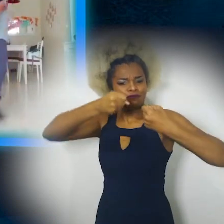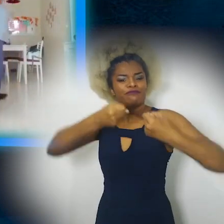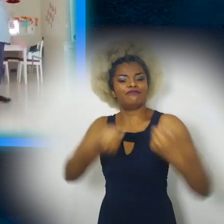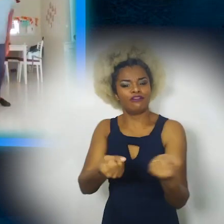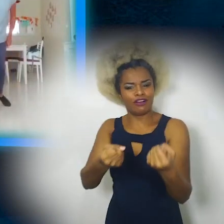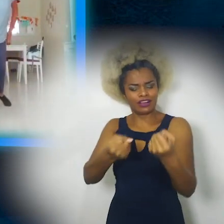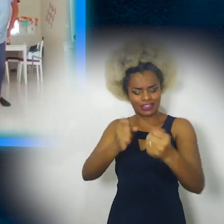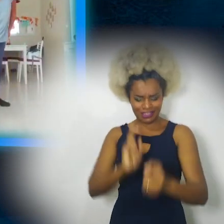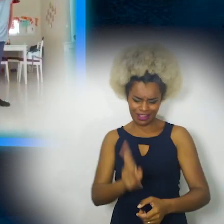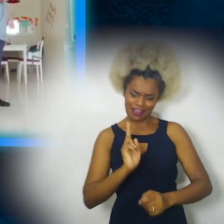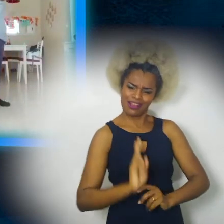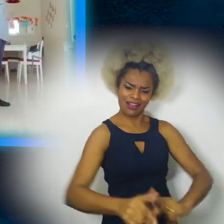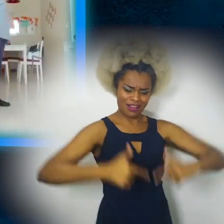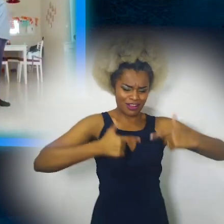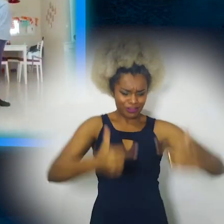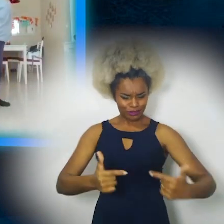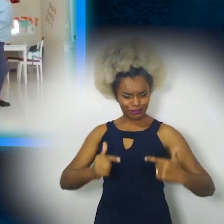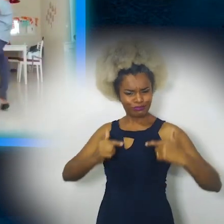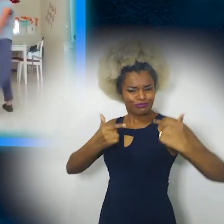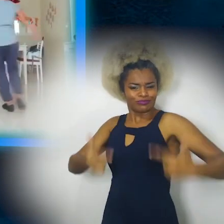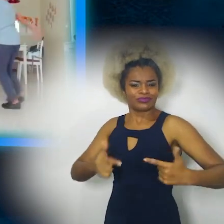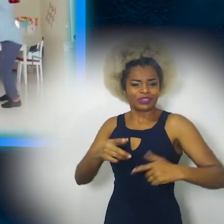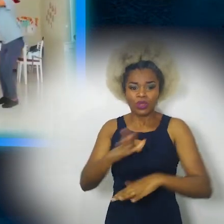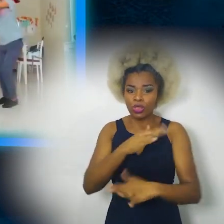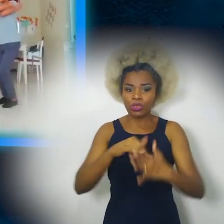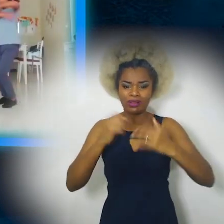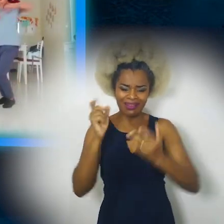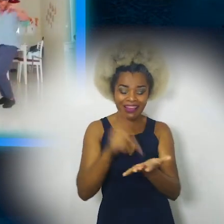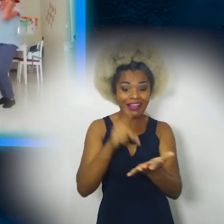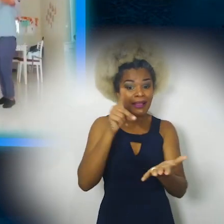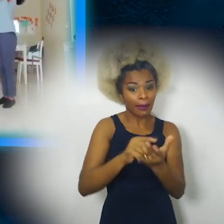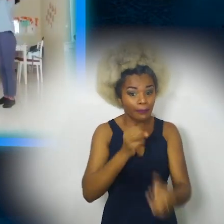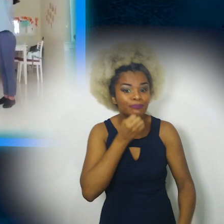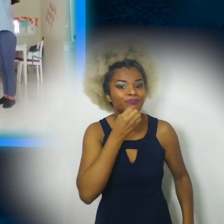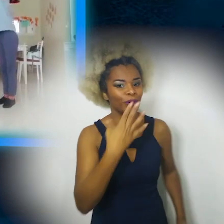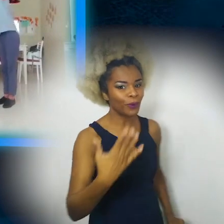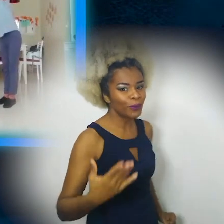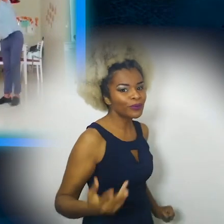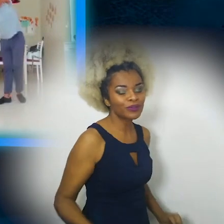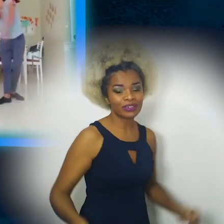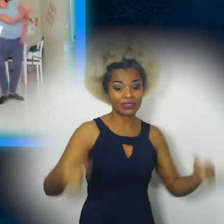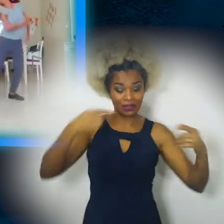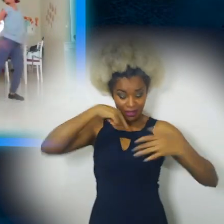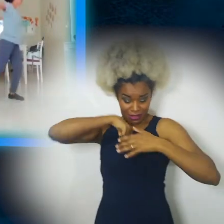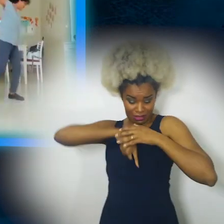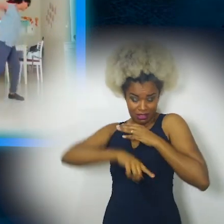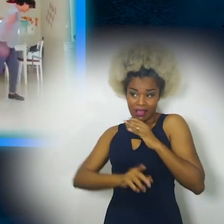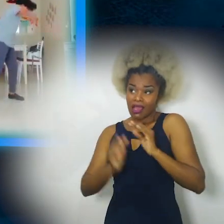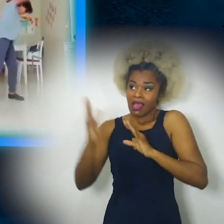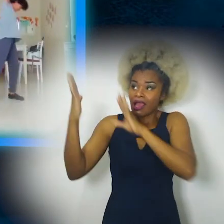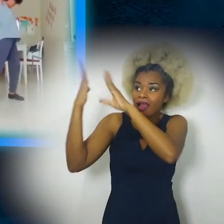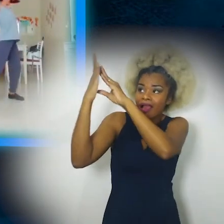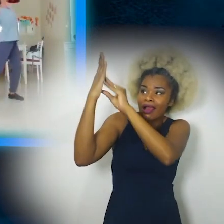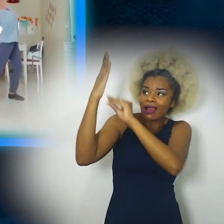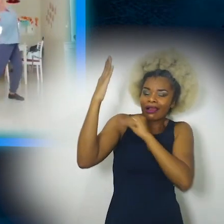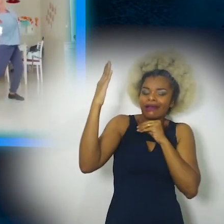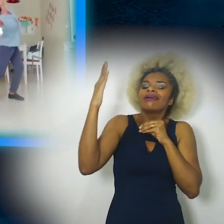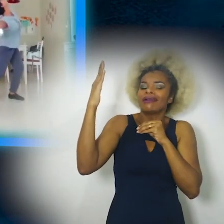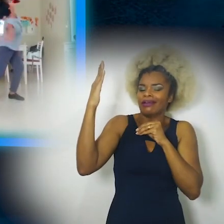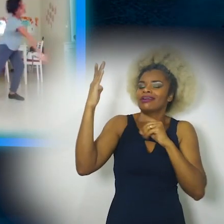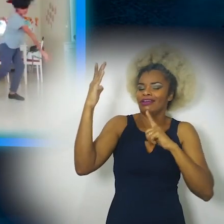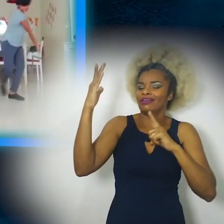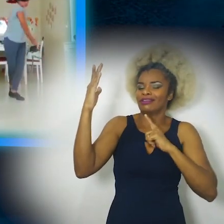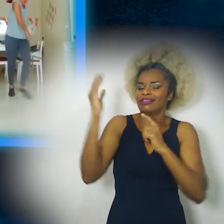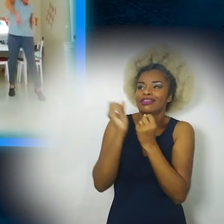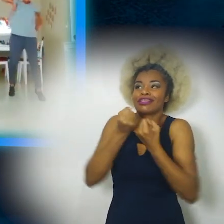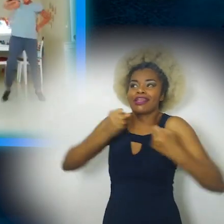Próprias forças e sempre lutar pelo que for realmente bom. Dentro de nós existe um